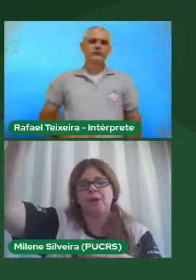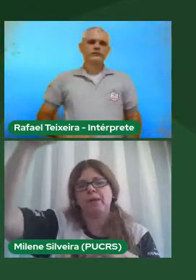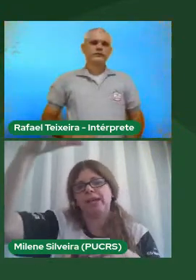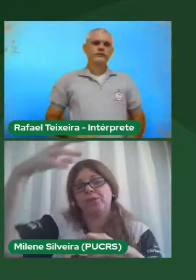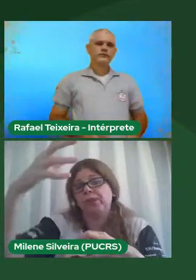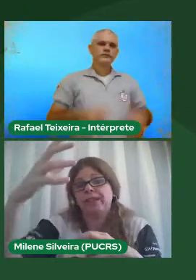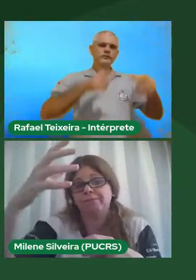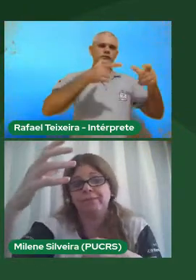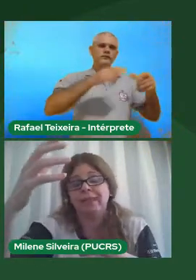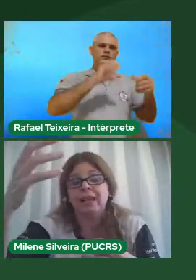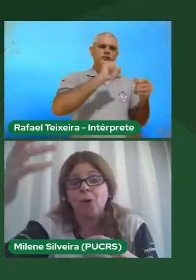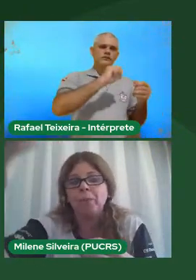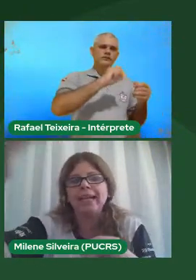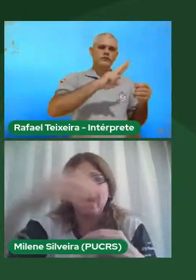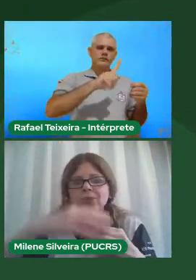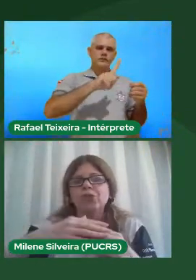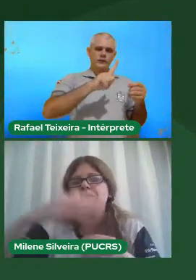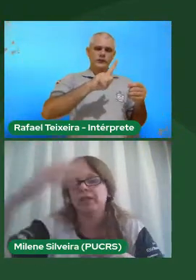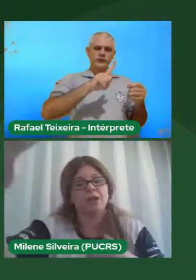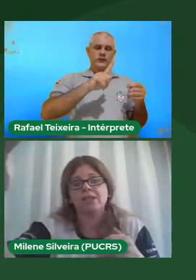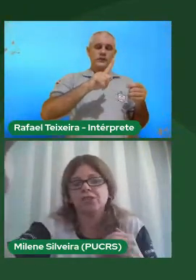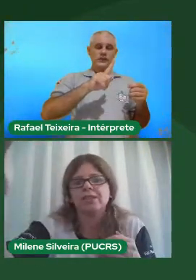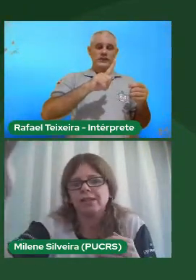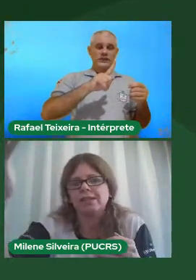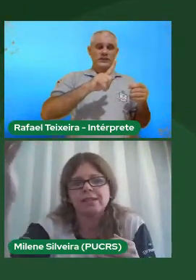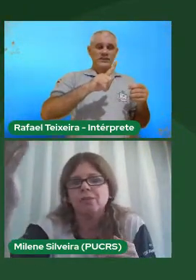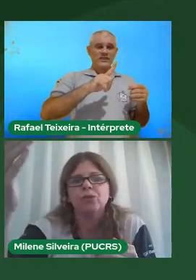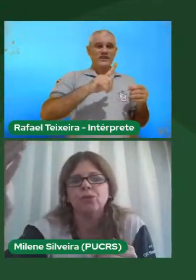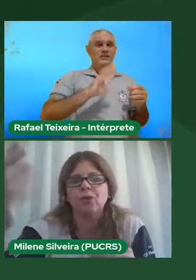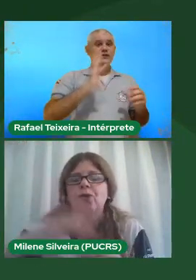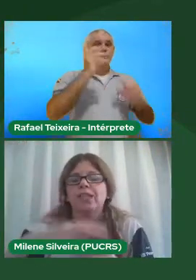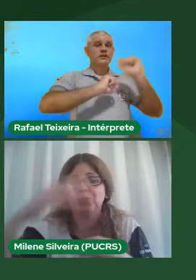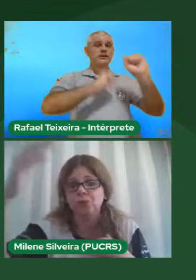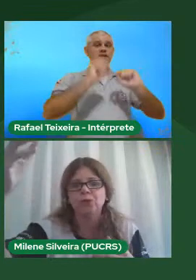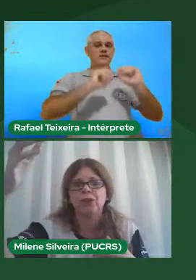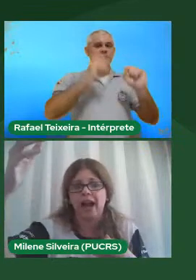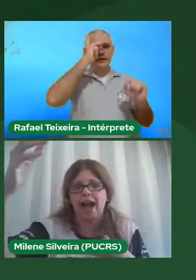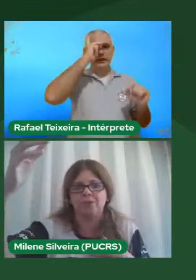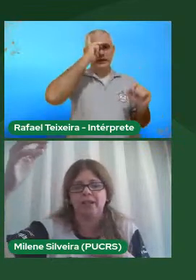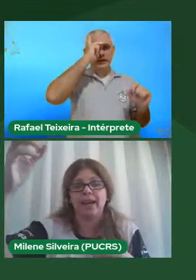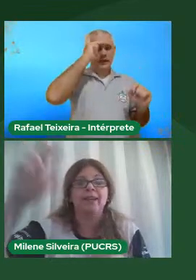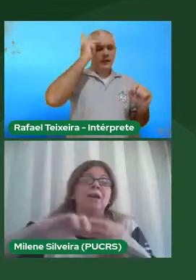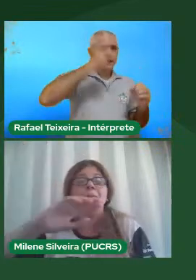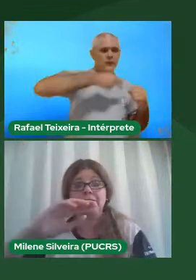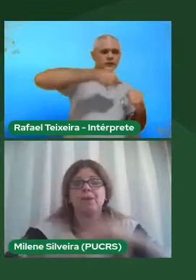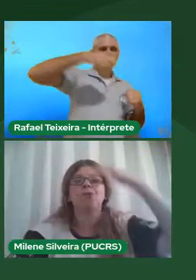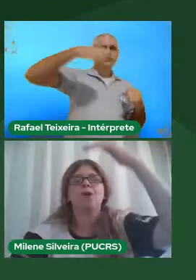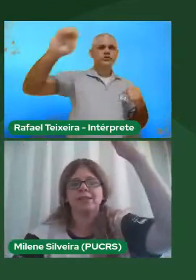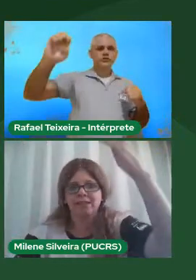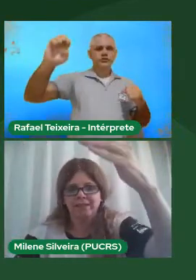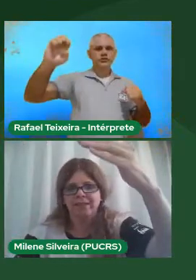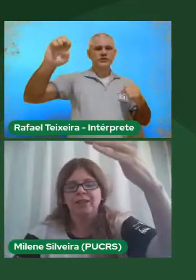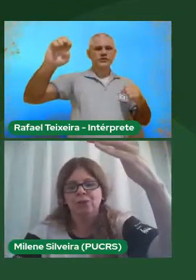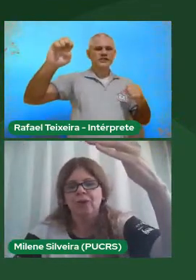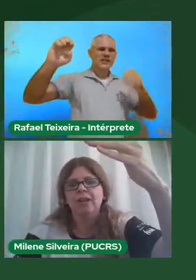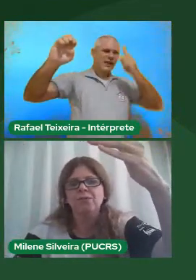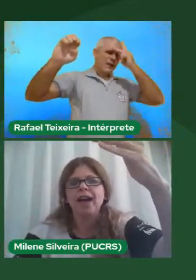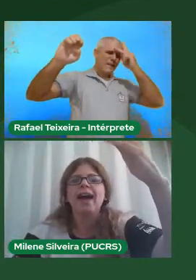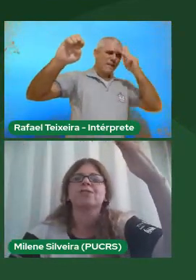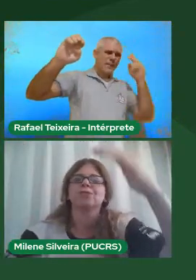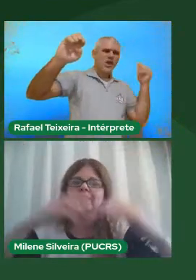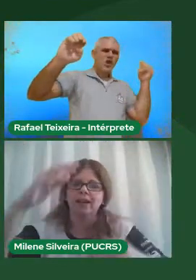nordeste, principalmente, fica complicado de ir, porque as nossas distâncias são muito longe, é tudo muito caro, né? Mesma coisa